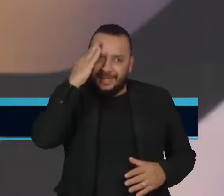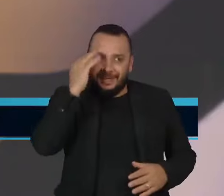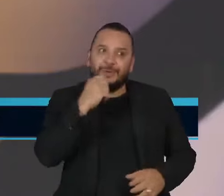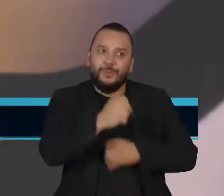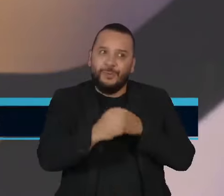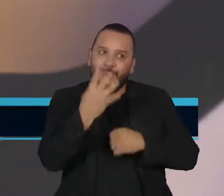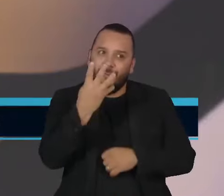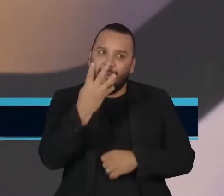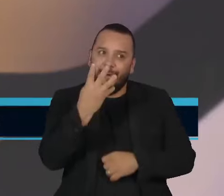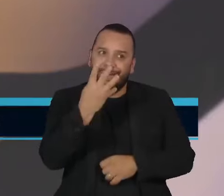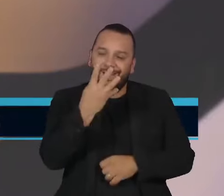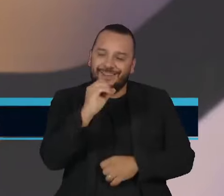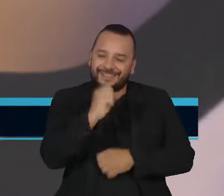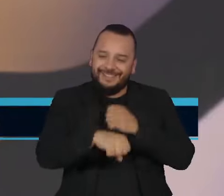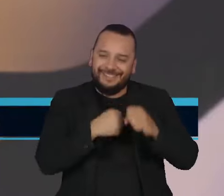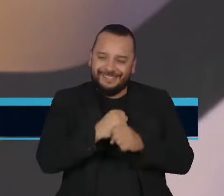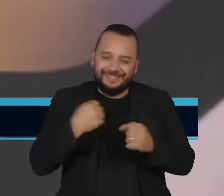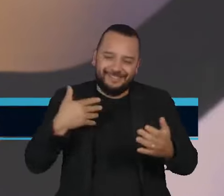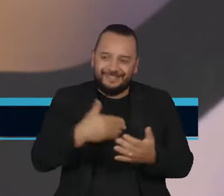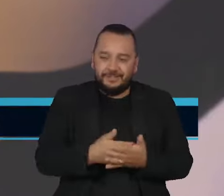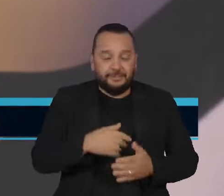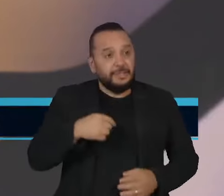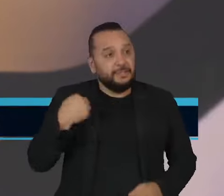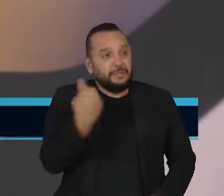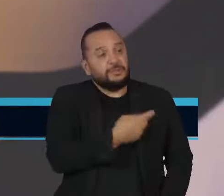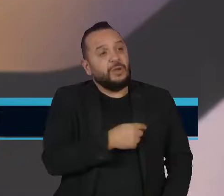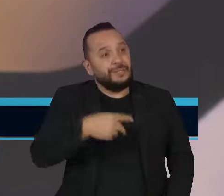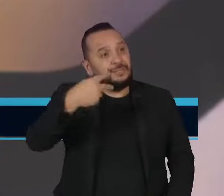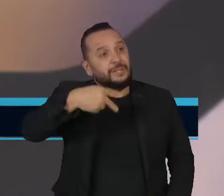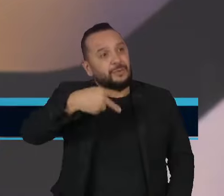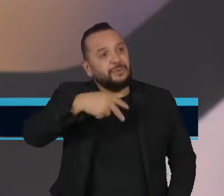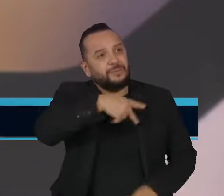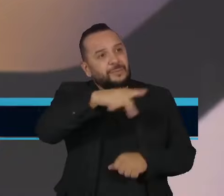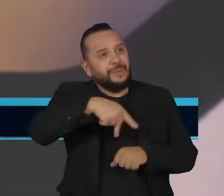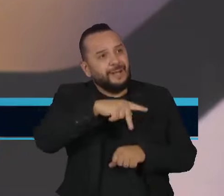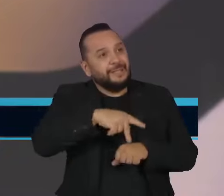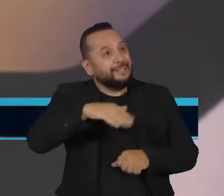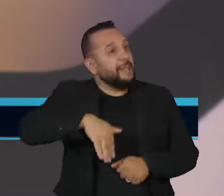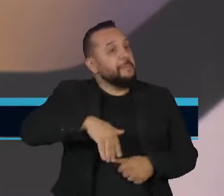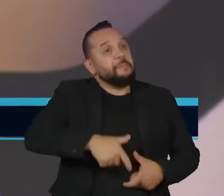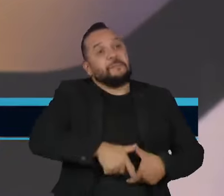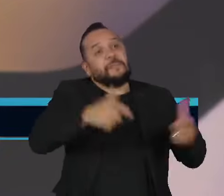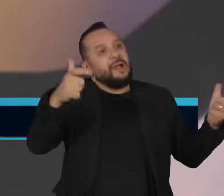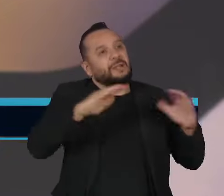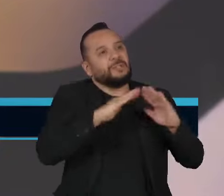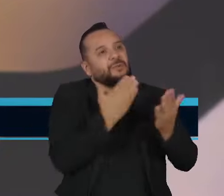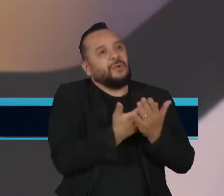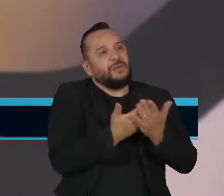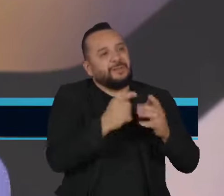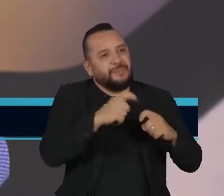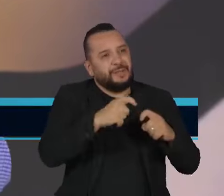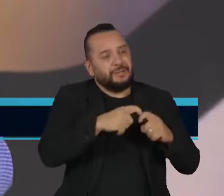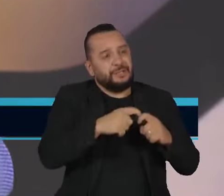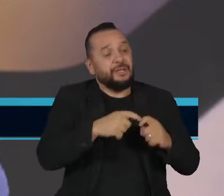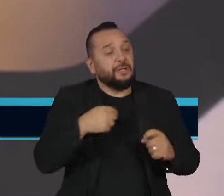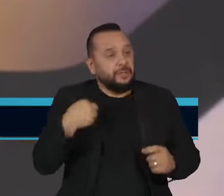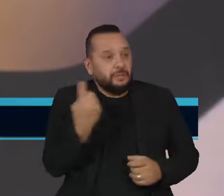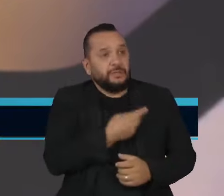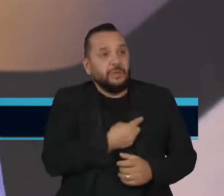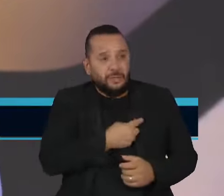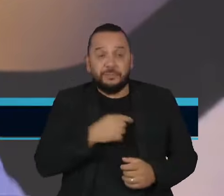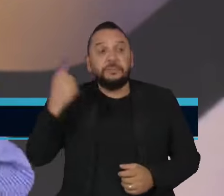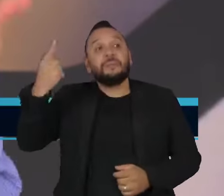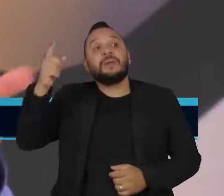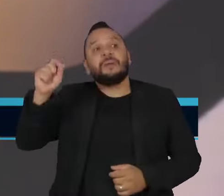somos o segundo país com mais escolas médicas. Só perdemos para a Índia, que tem 6 vezes a nossa população. E perdemos